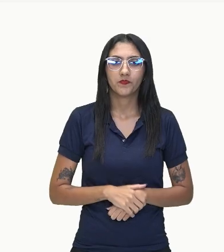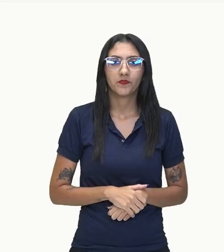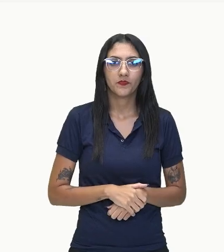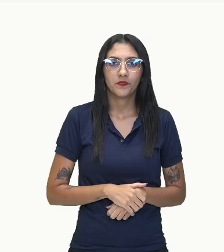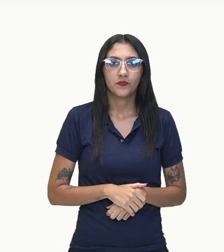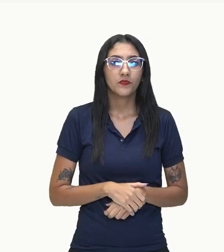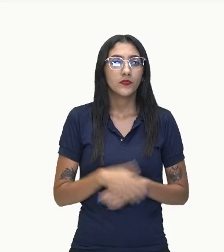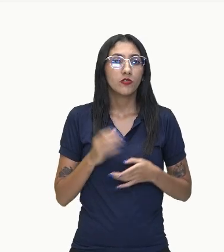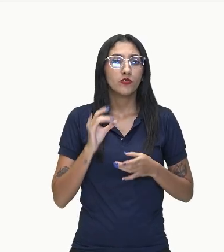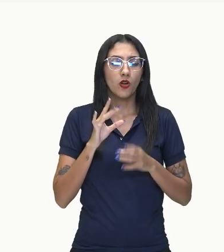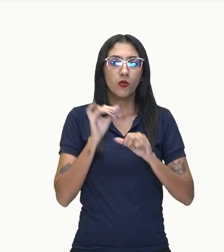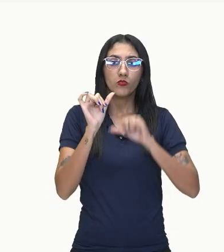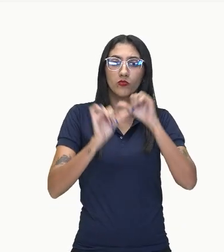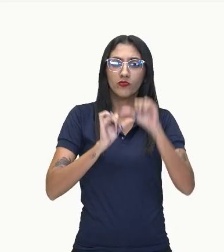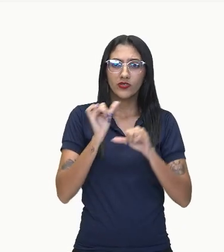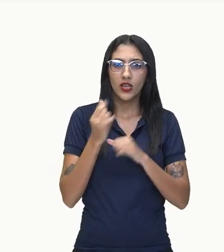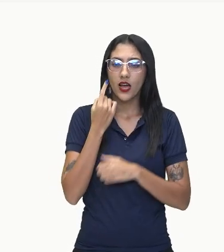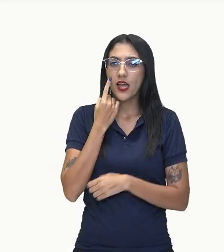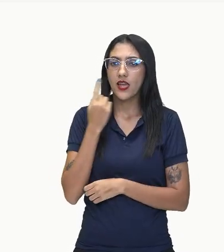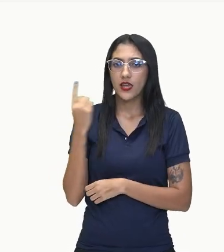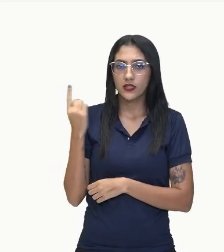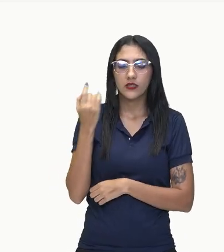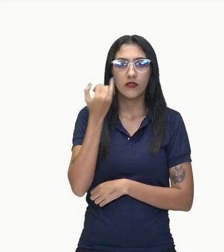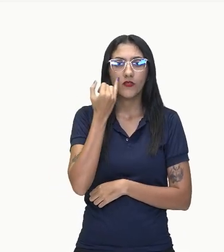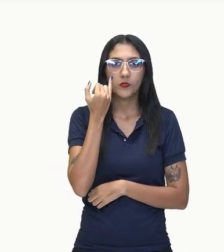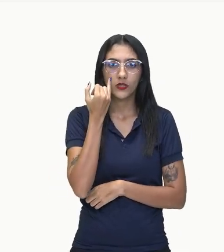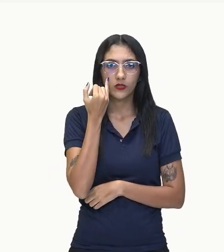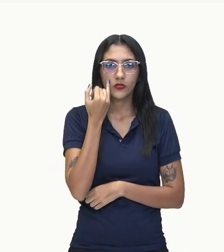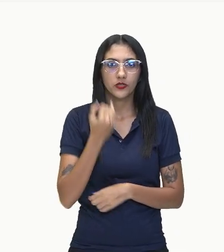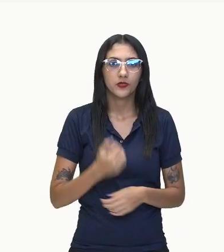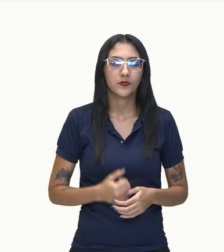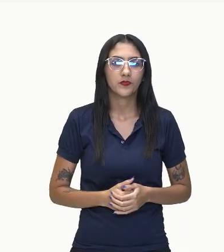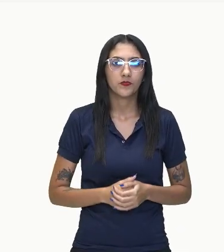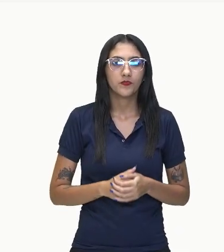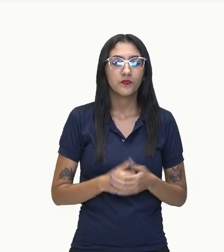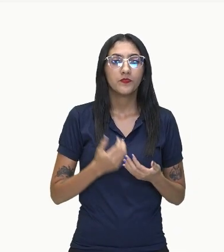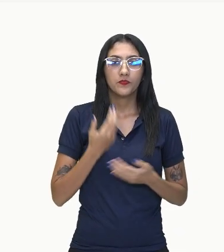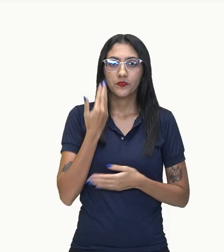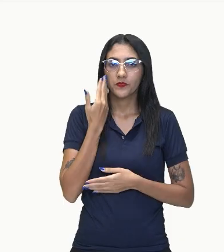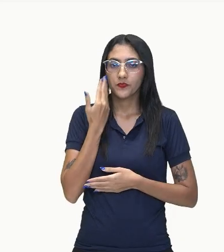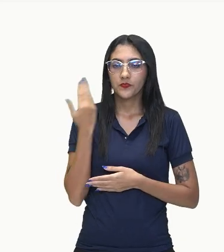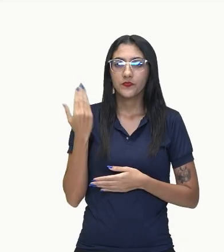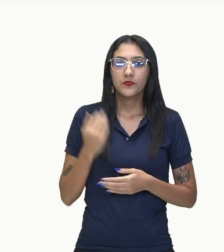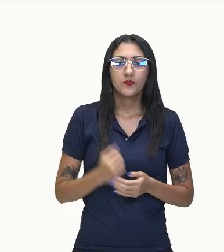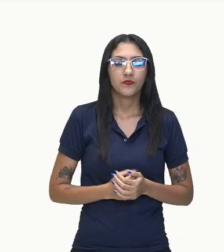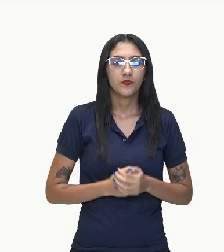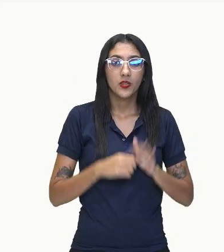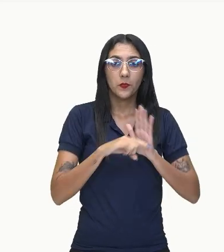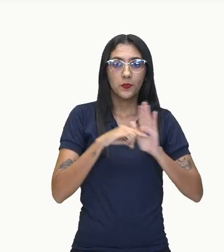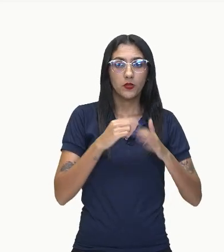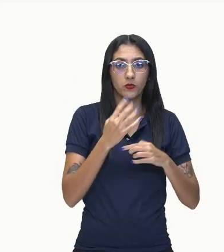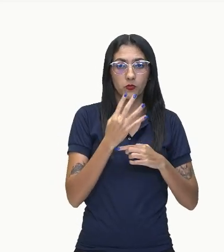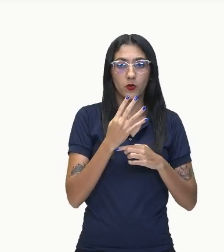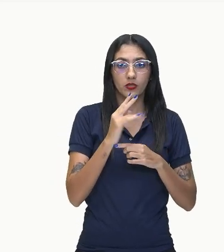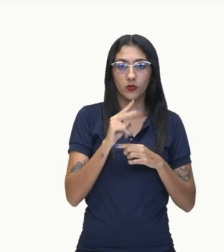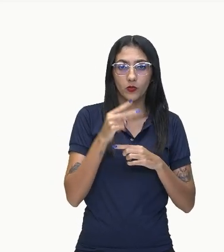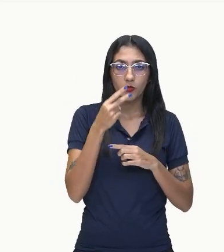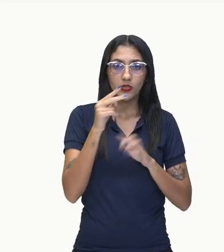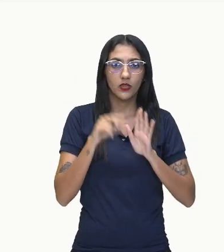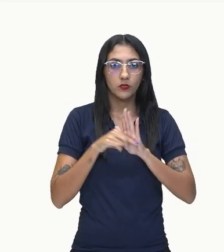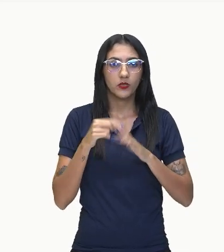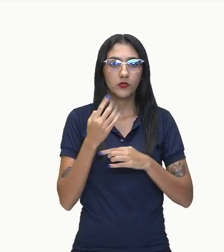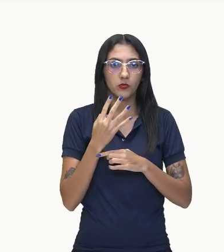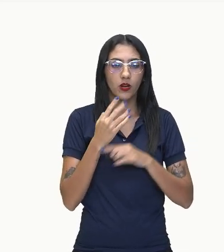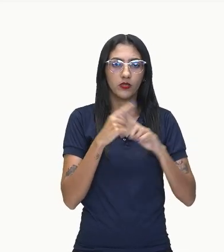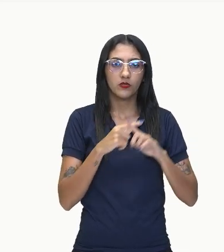a gente só faz substituir esses valores. Então, nós vamos ter que o delta é menos 4 ao quadrado, menos 4 vezes